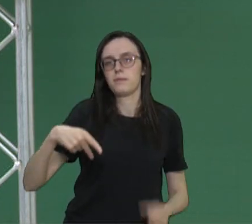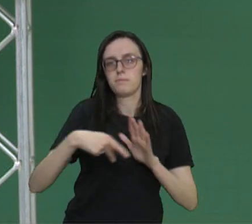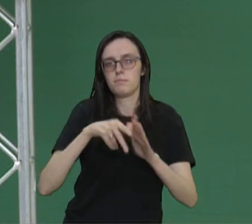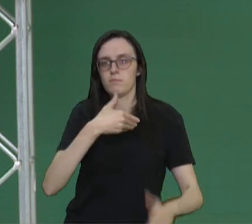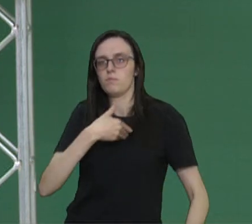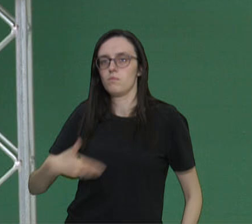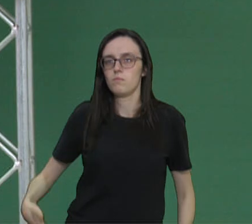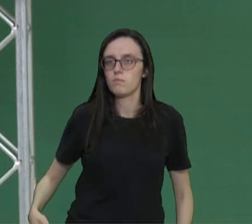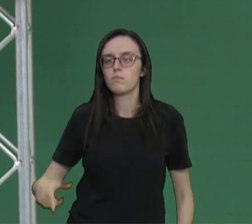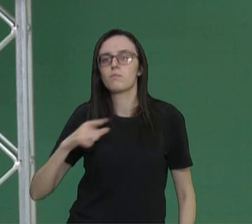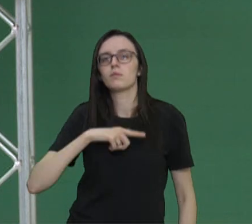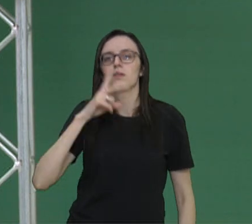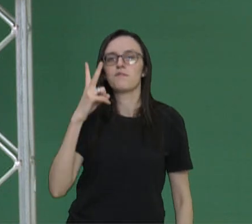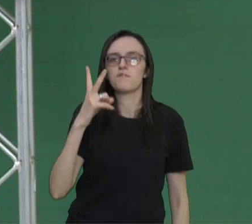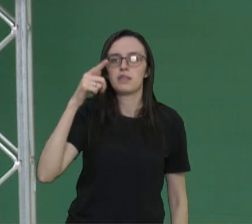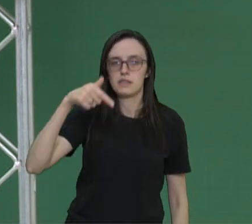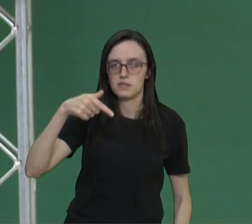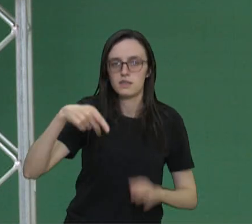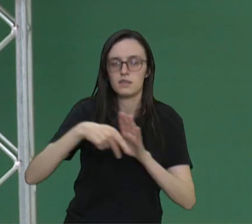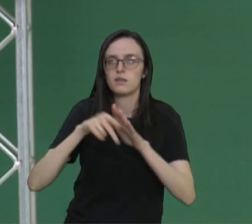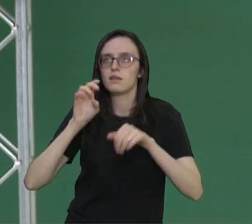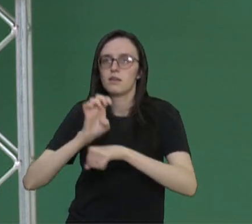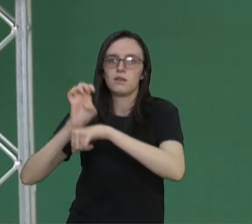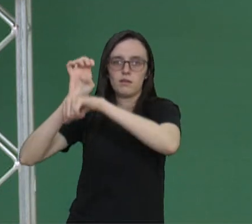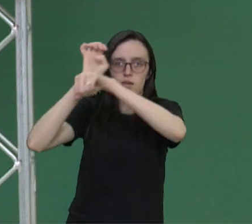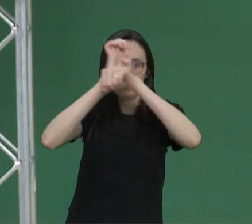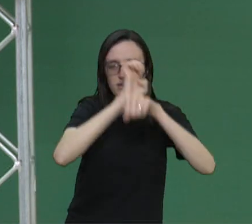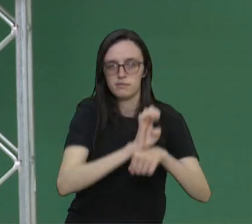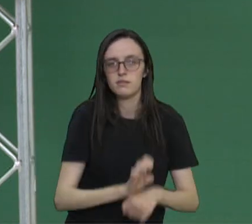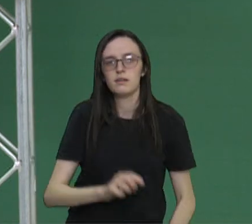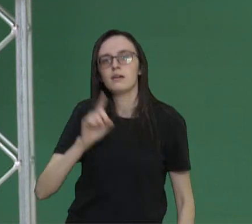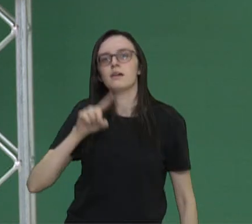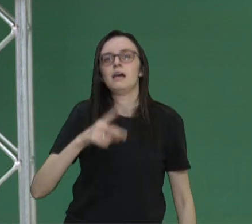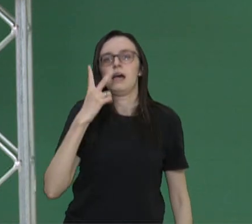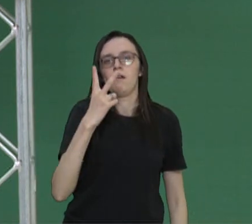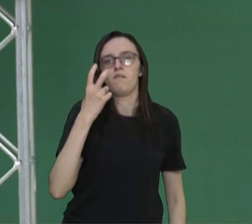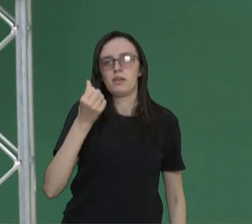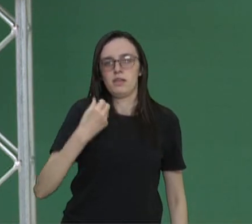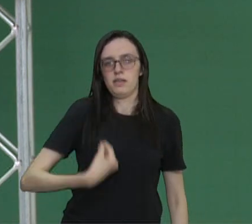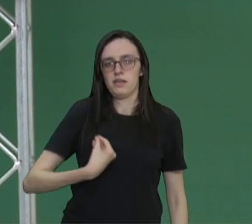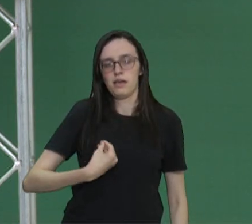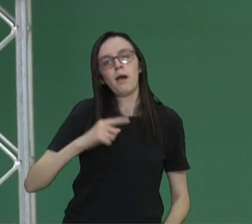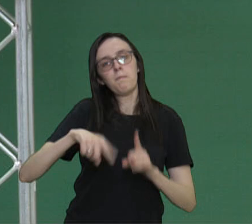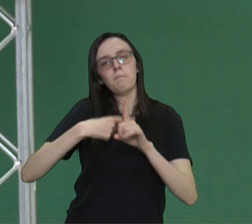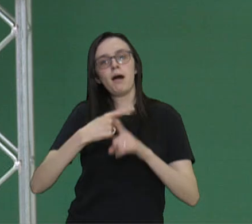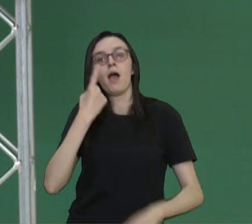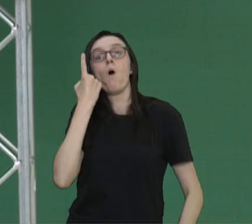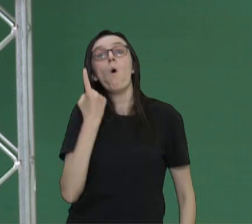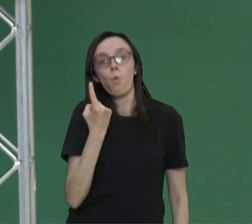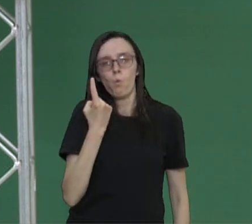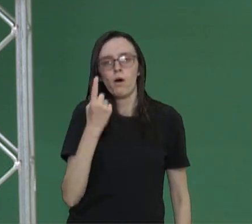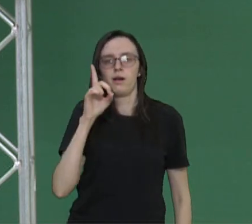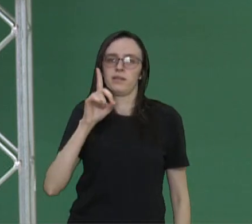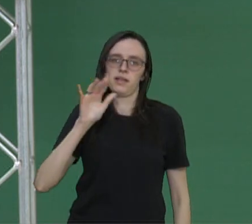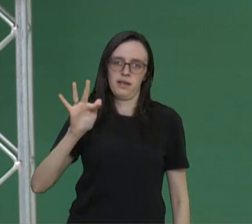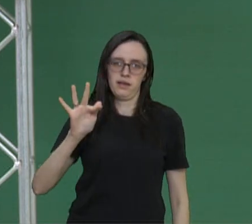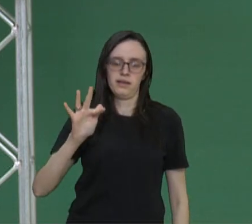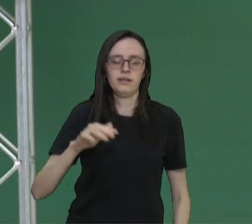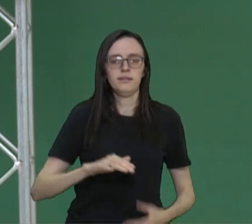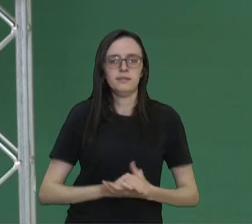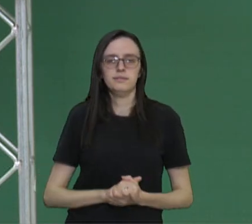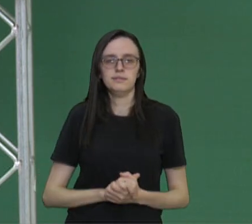tem 27 unidades federativas, sendo 26 estados e o Distrito Federal,